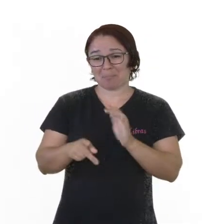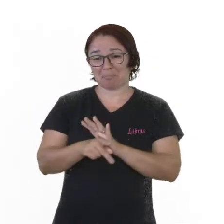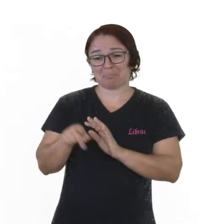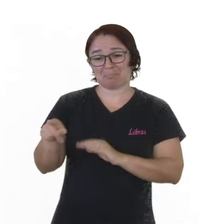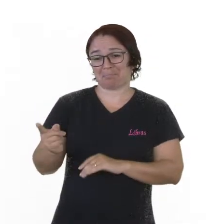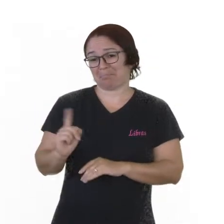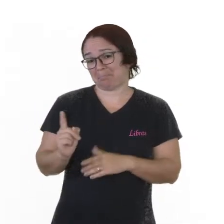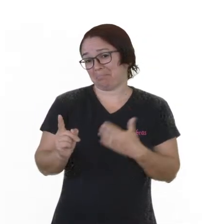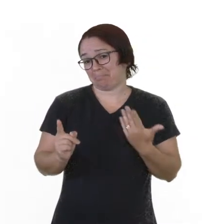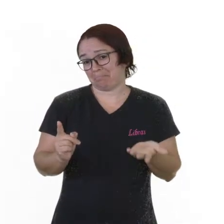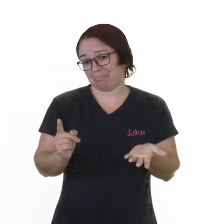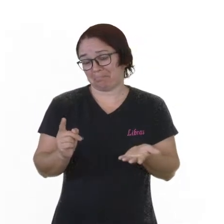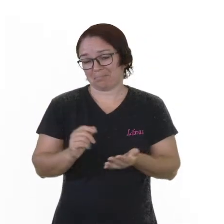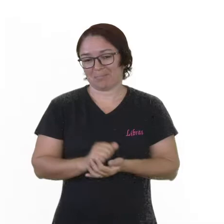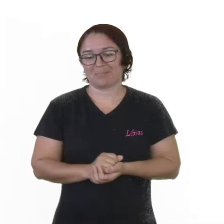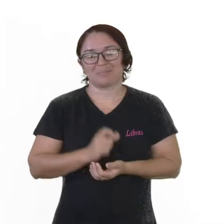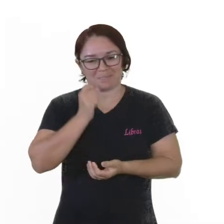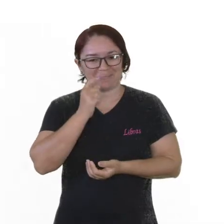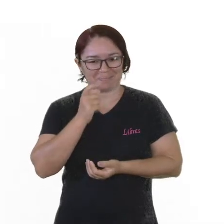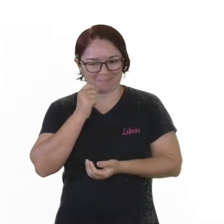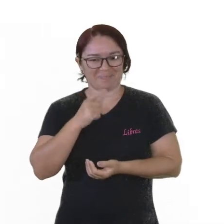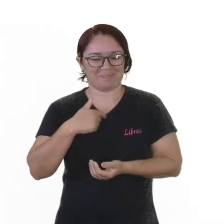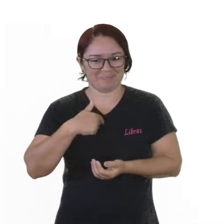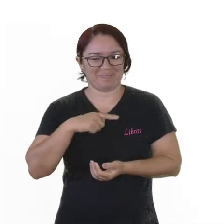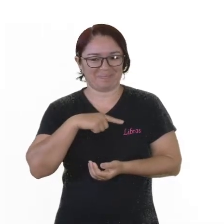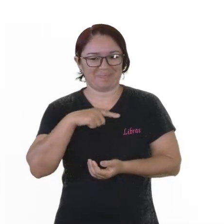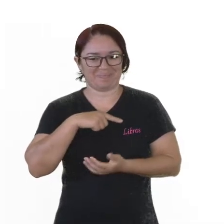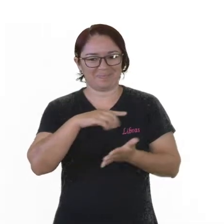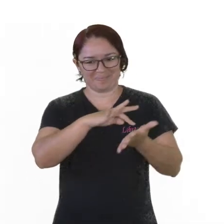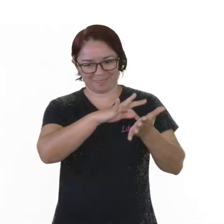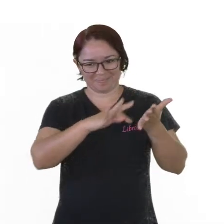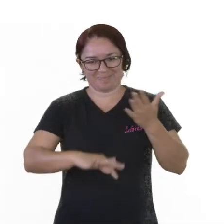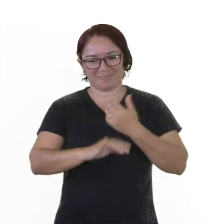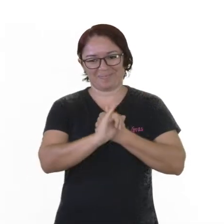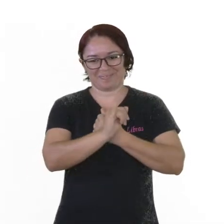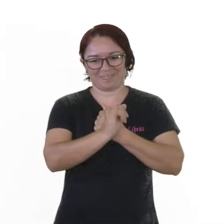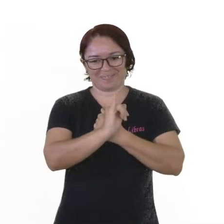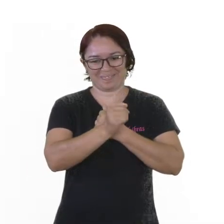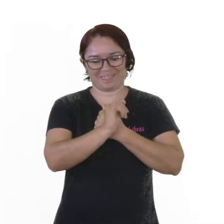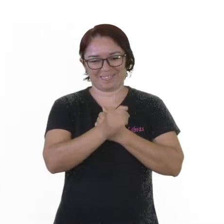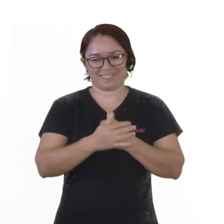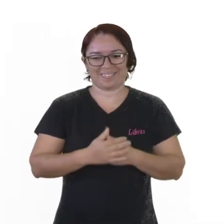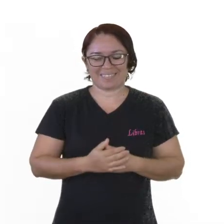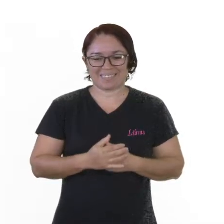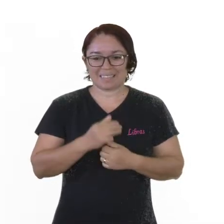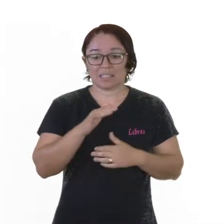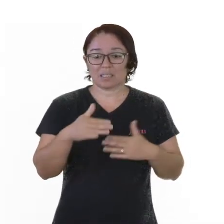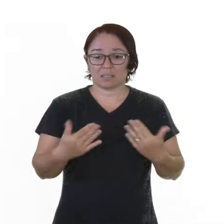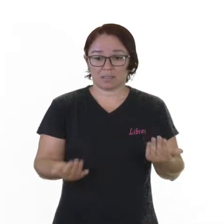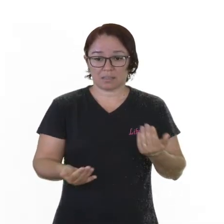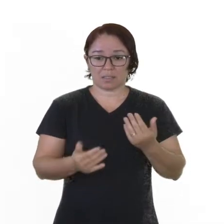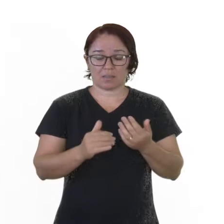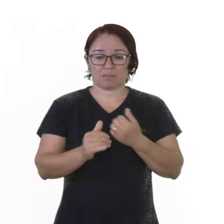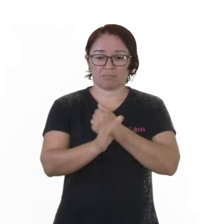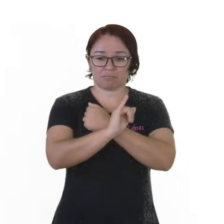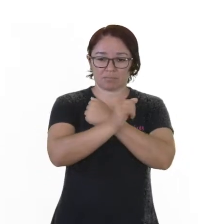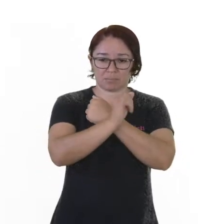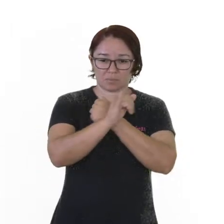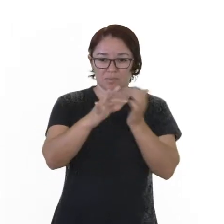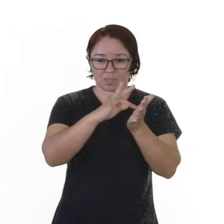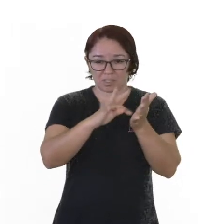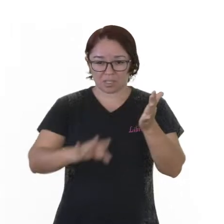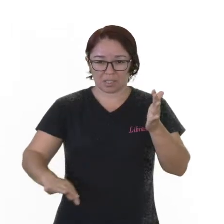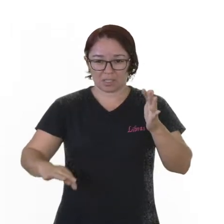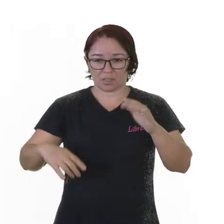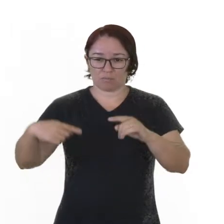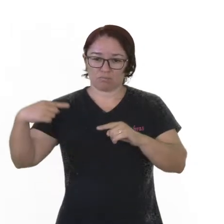né? Então, tem um pouco de humor, sim, nessa crônica. A crônica, o pneu furado, é classificada em qual